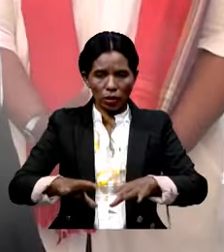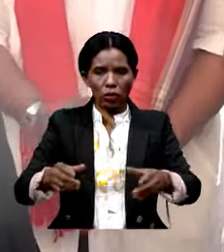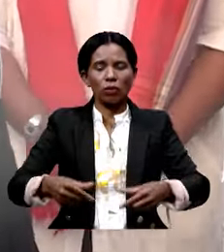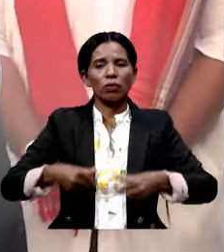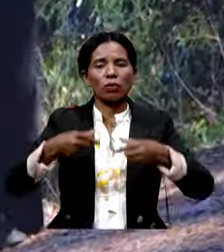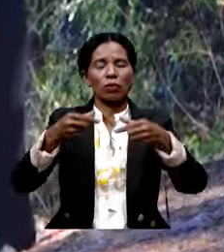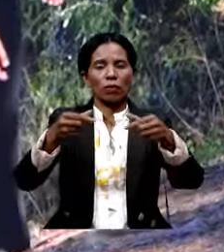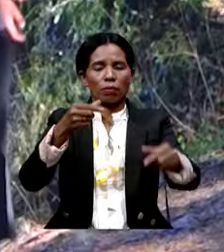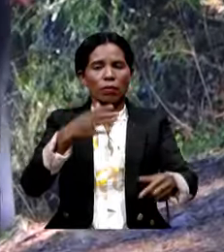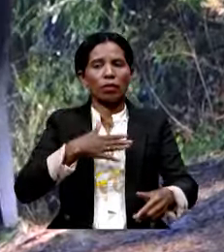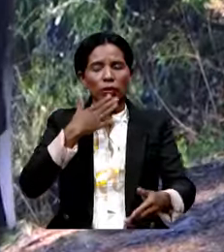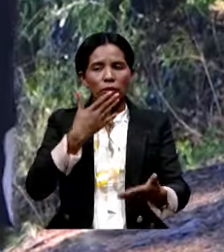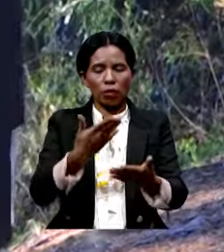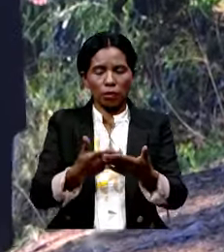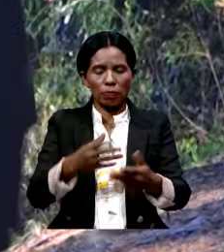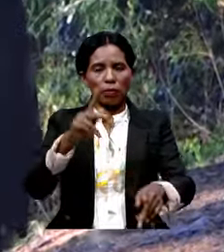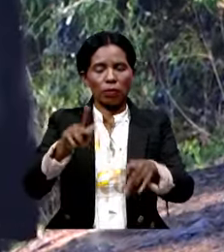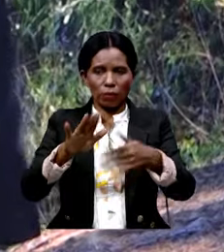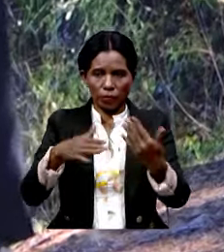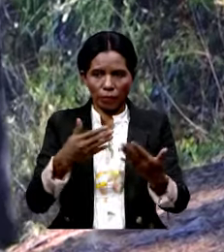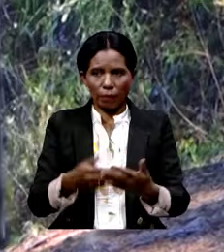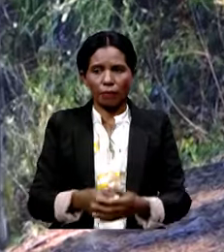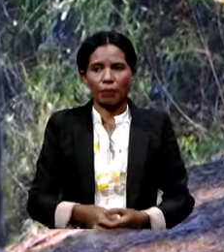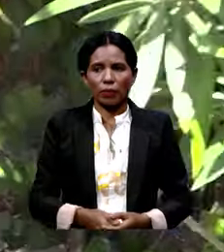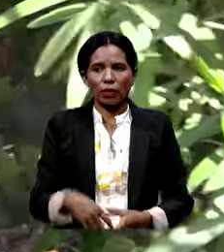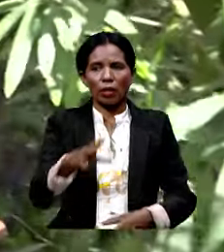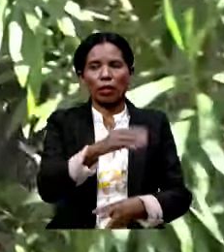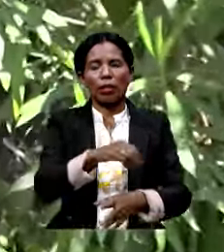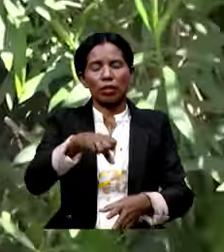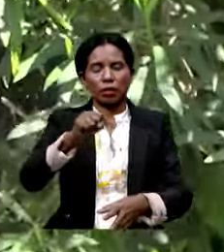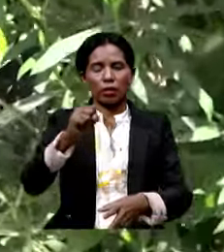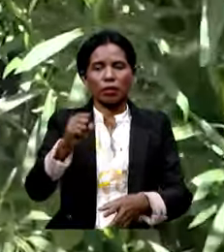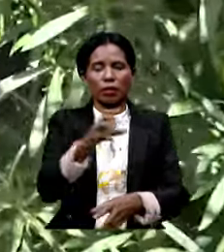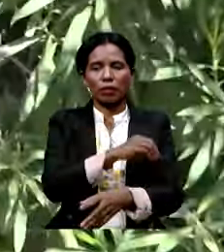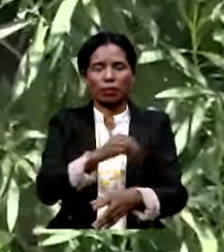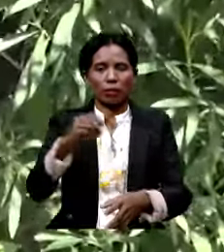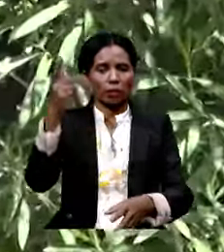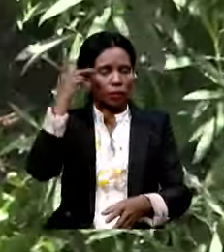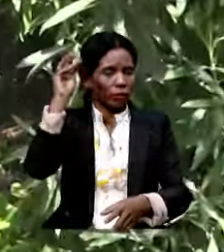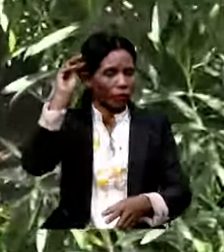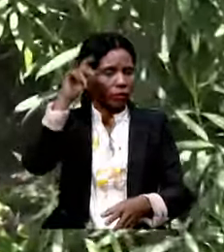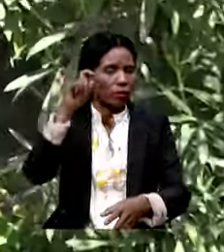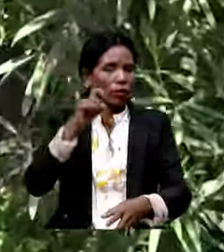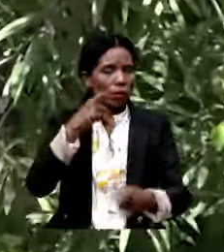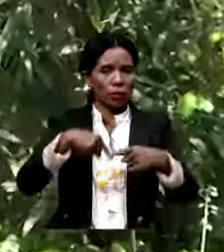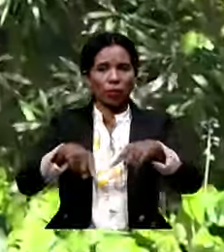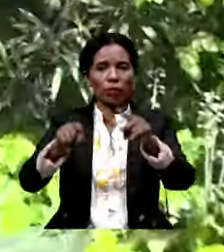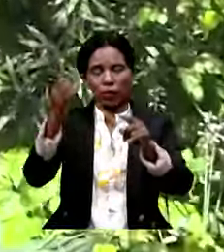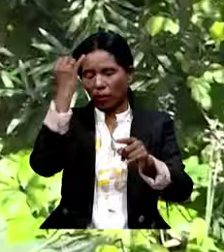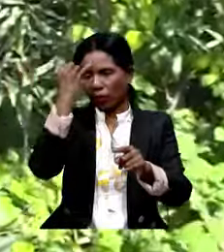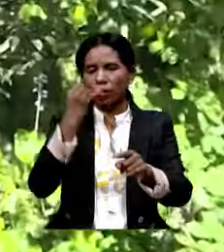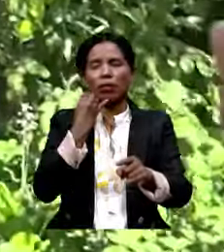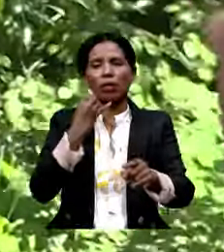ba humano natureza no balada Sira. Rafoi ne PM Sanana Arranca Fali Babienali de Venice, Itália, onde participa